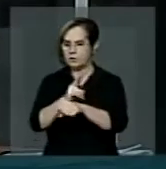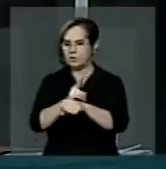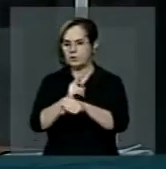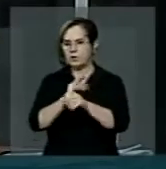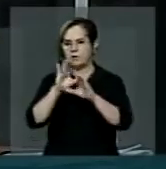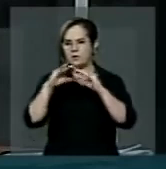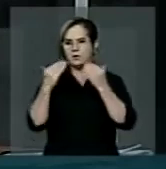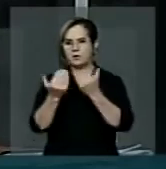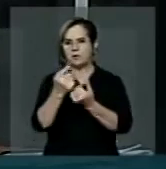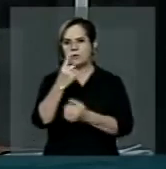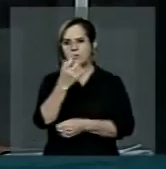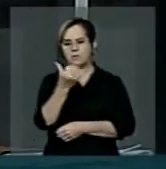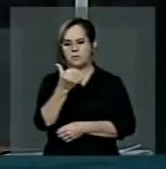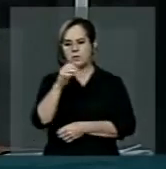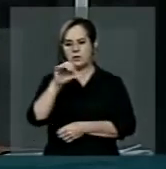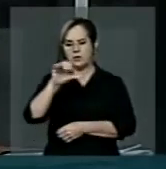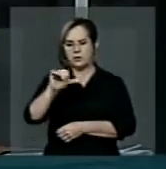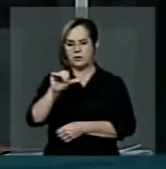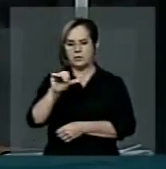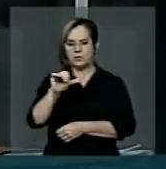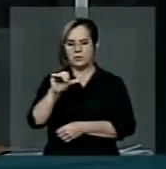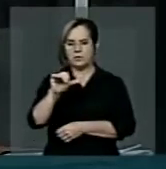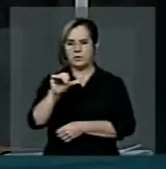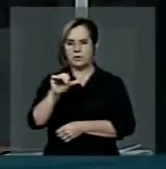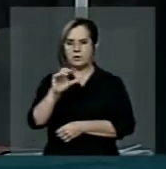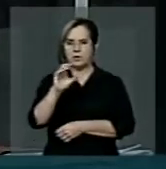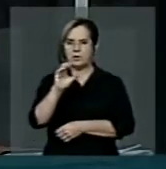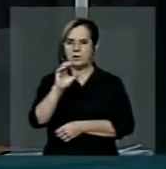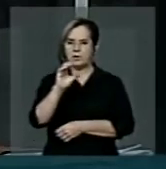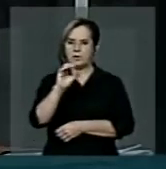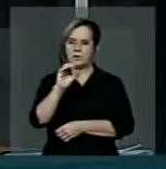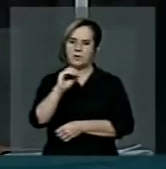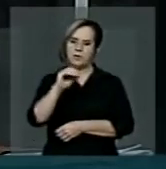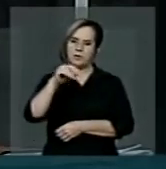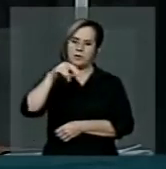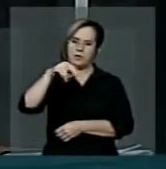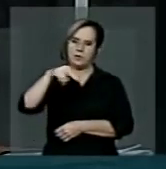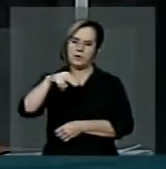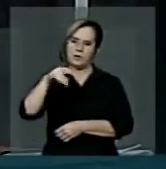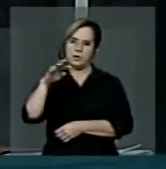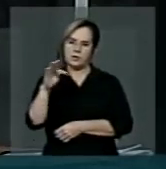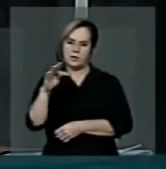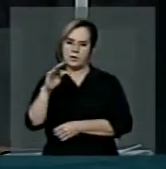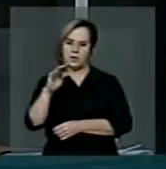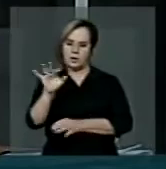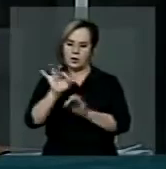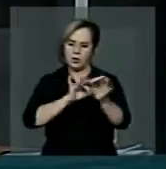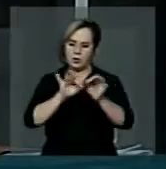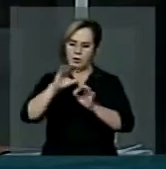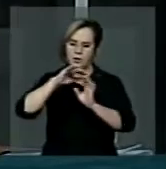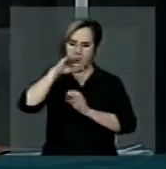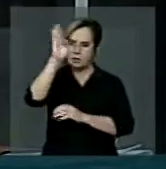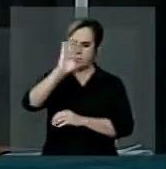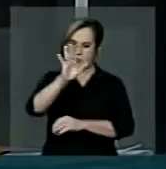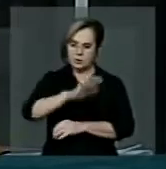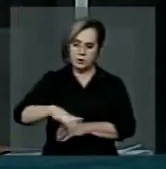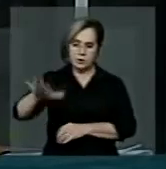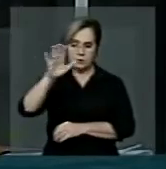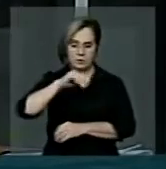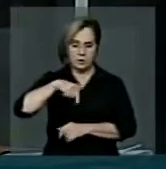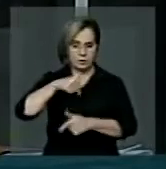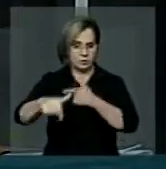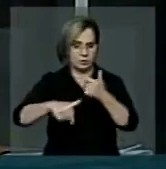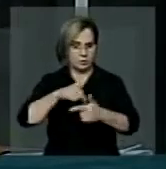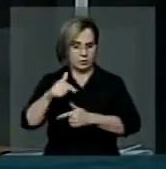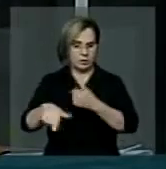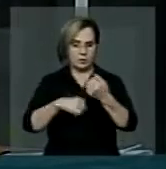169 da Organização Internacional do Trabalho, da qual transcrevo o trecho do artigo 6º.